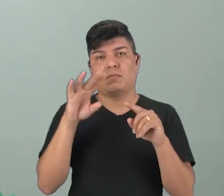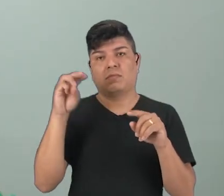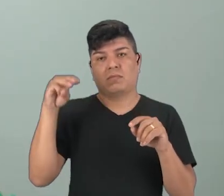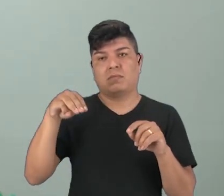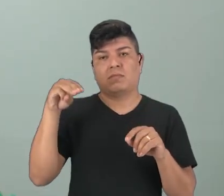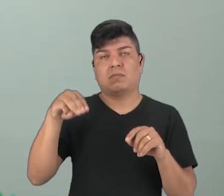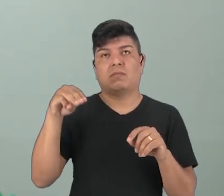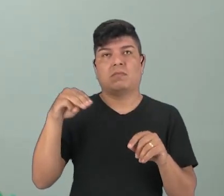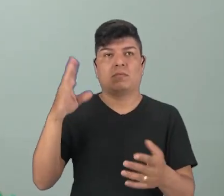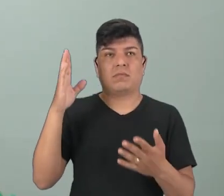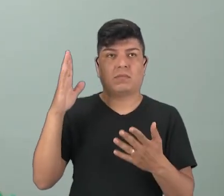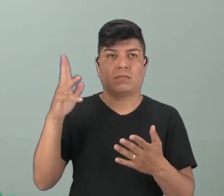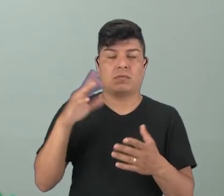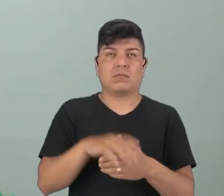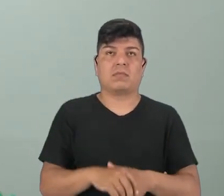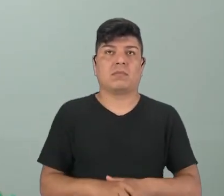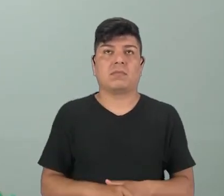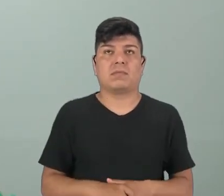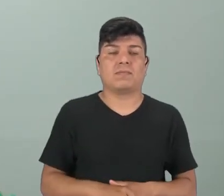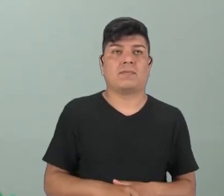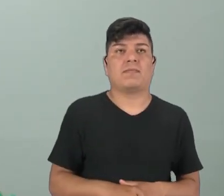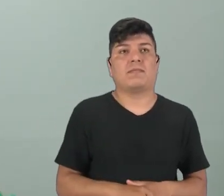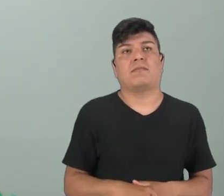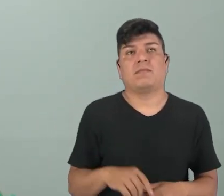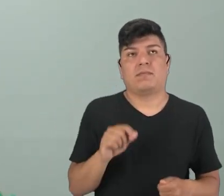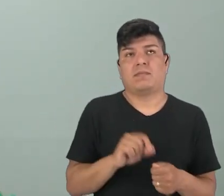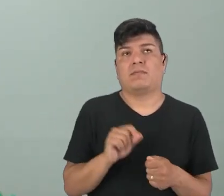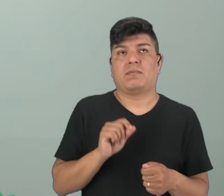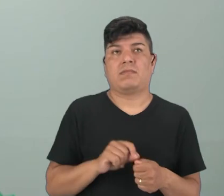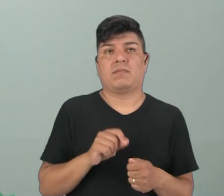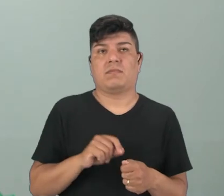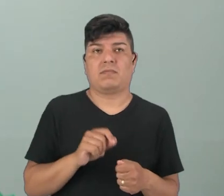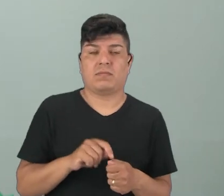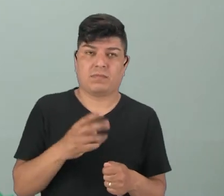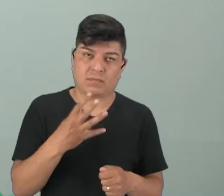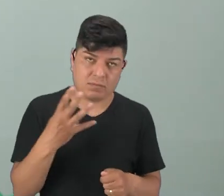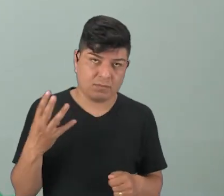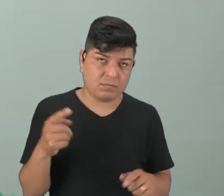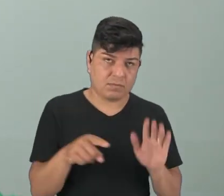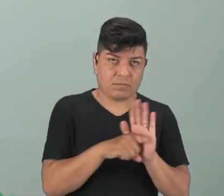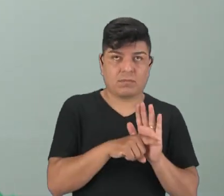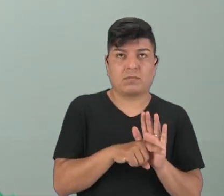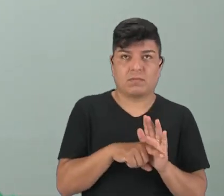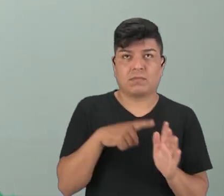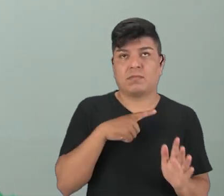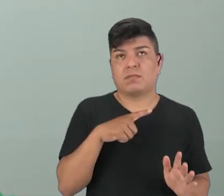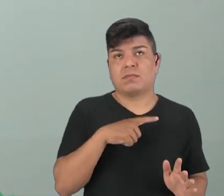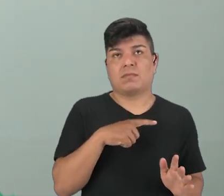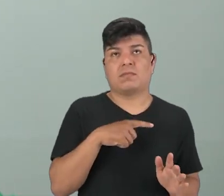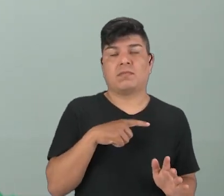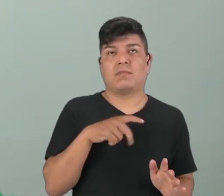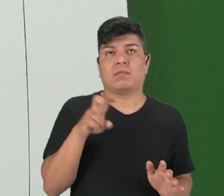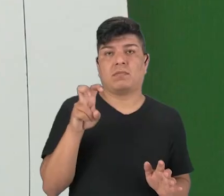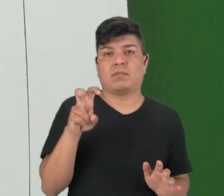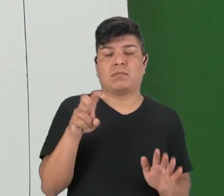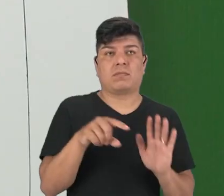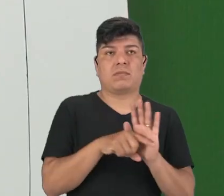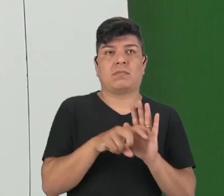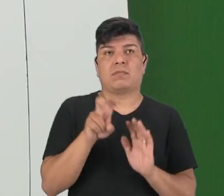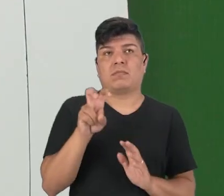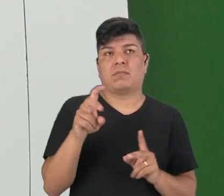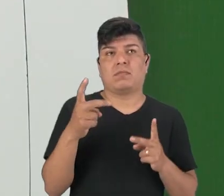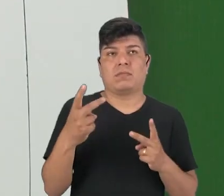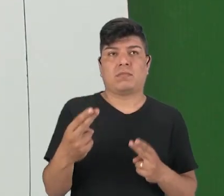de minutos aqui. Então, aqui eu posso fazer só a continha de subtração. Eu tenho 5 menos